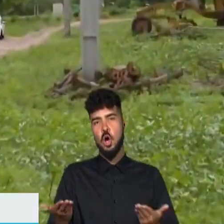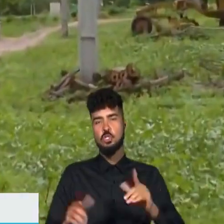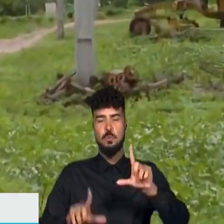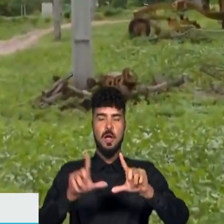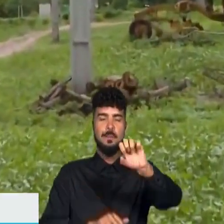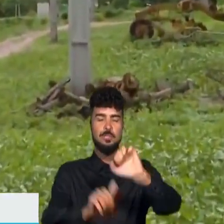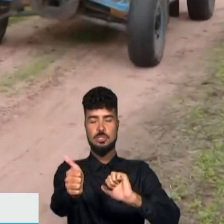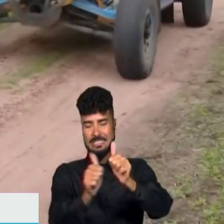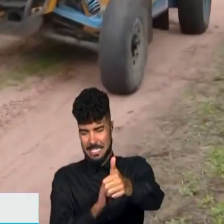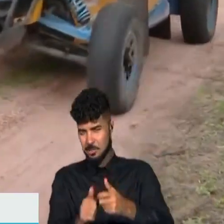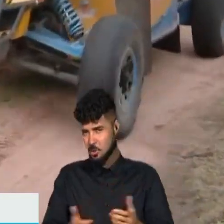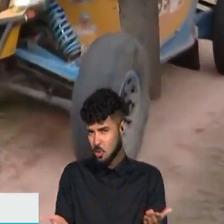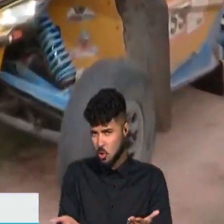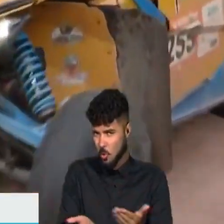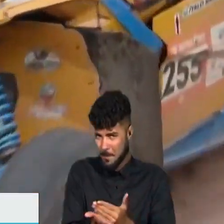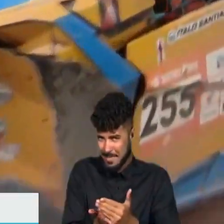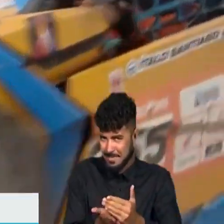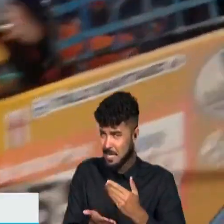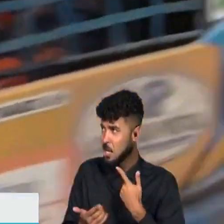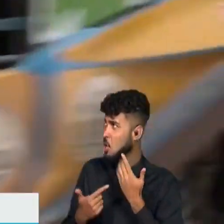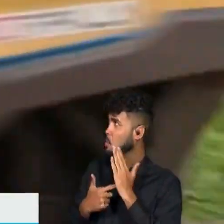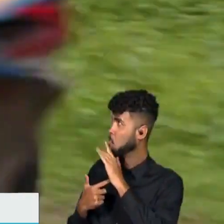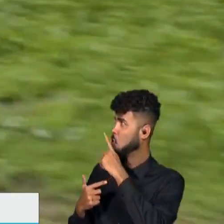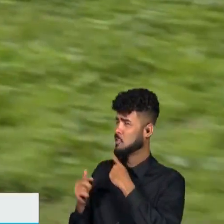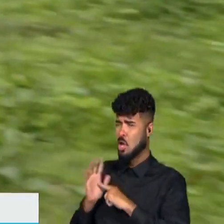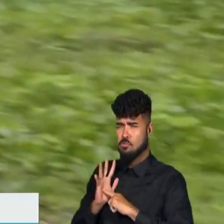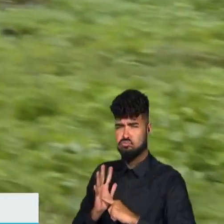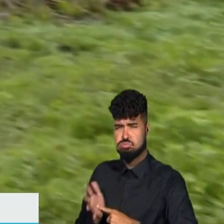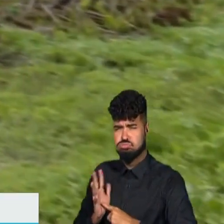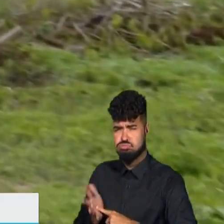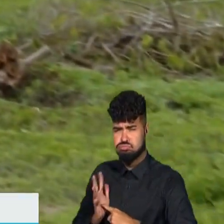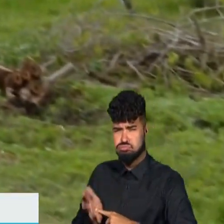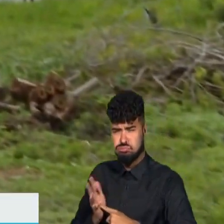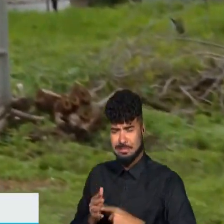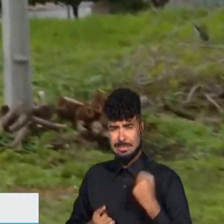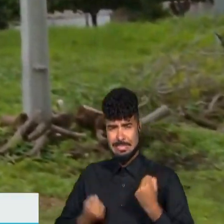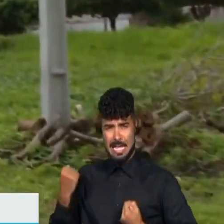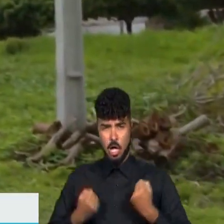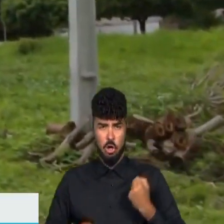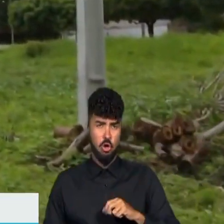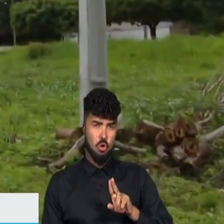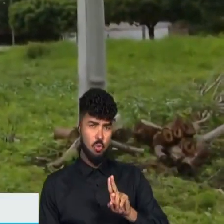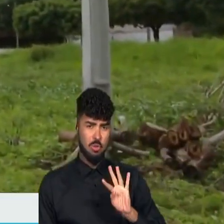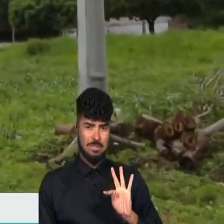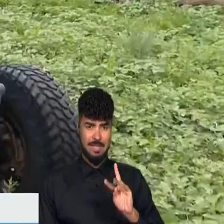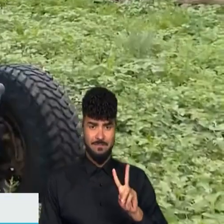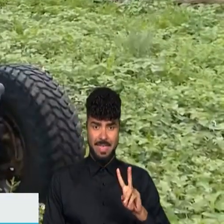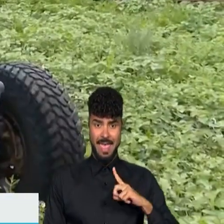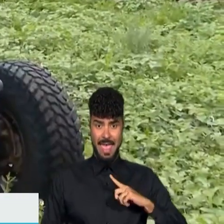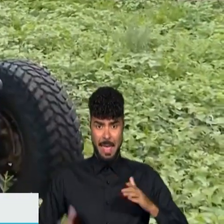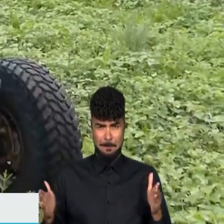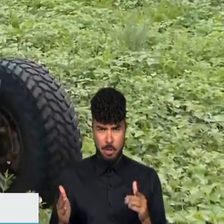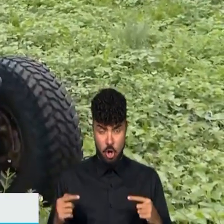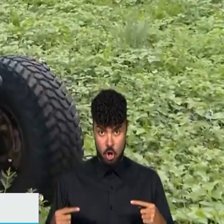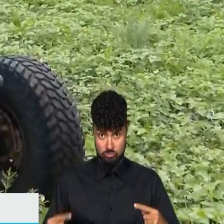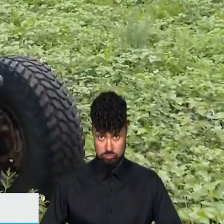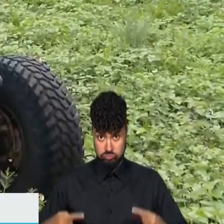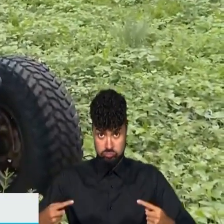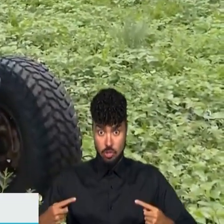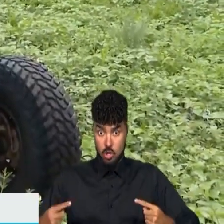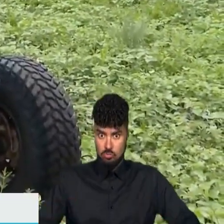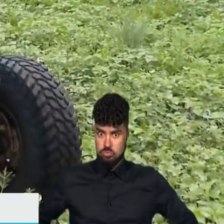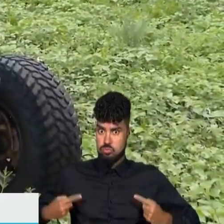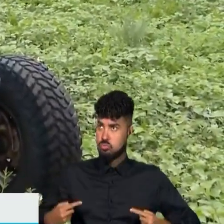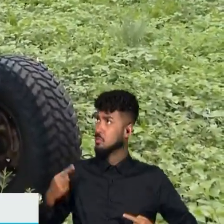observar. Começa mostrando a potência dos carros da categoria UTV, pequenos veículos que chamam a atenção